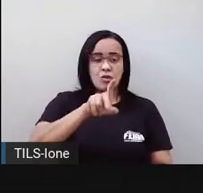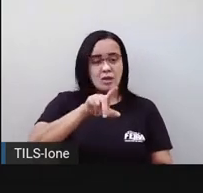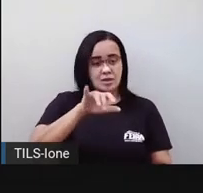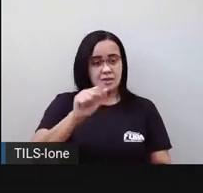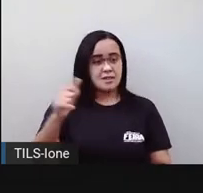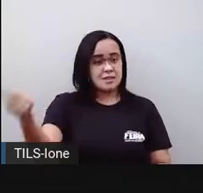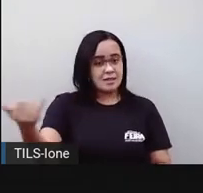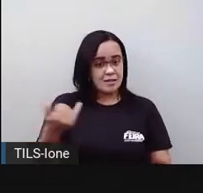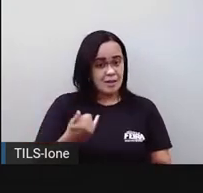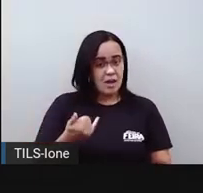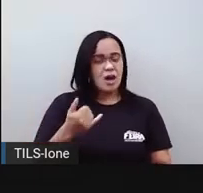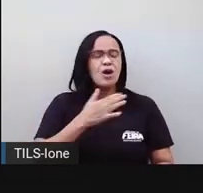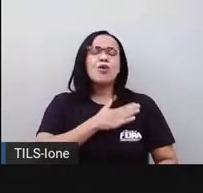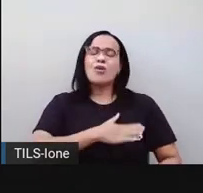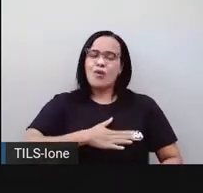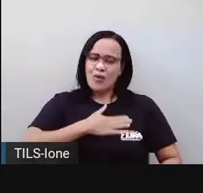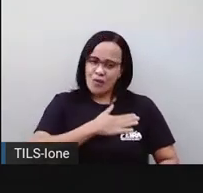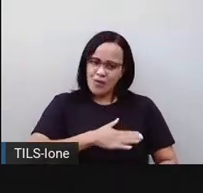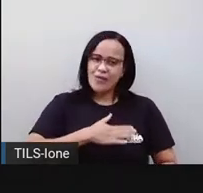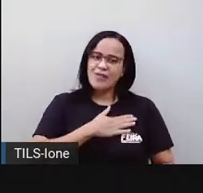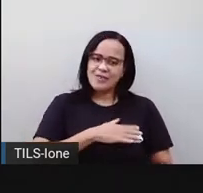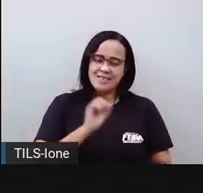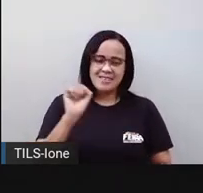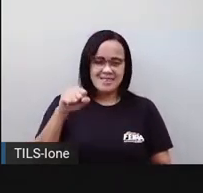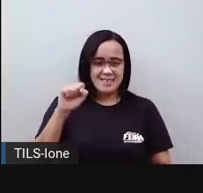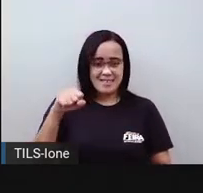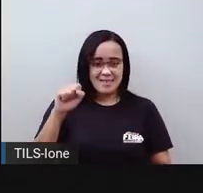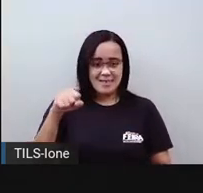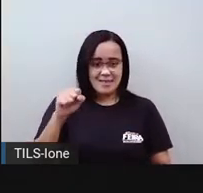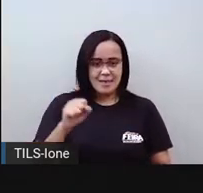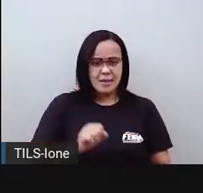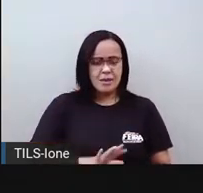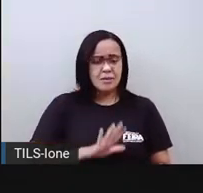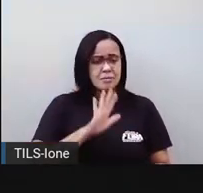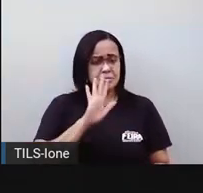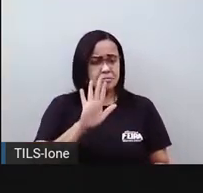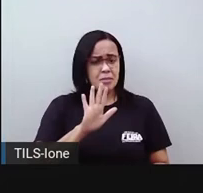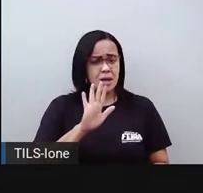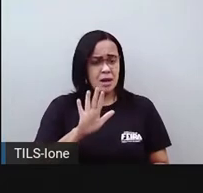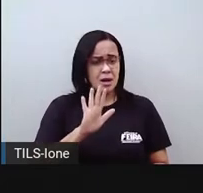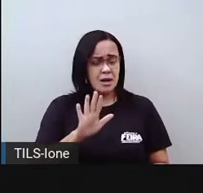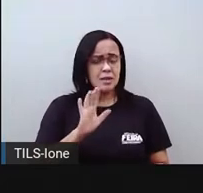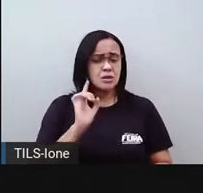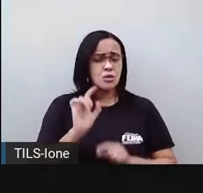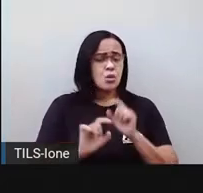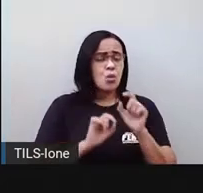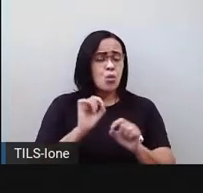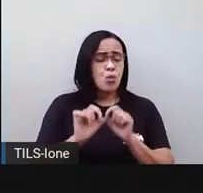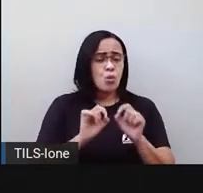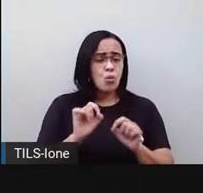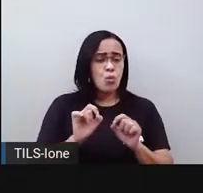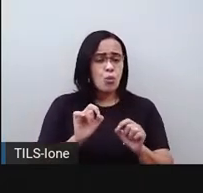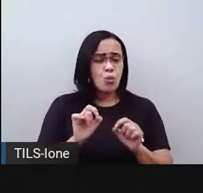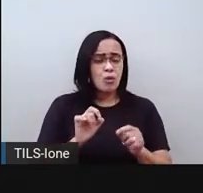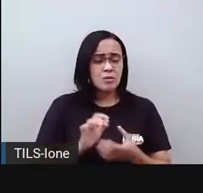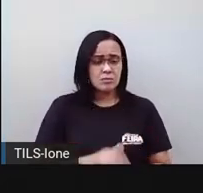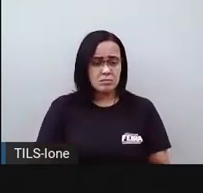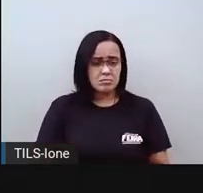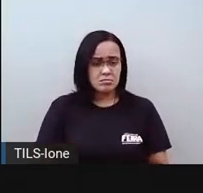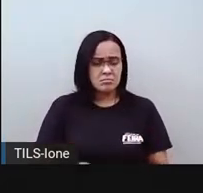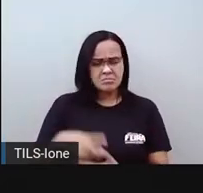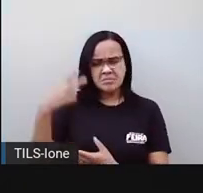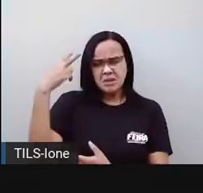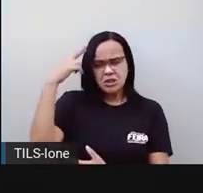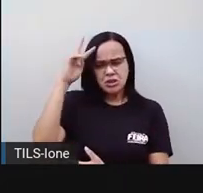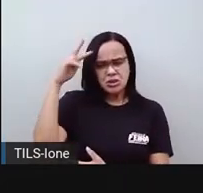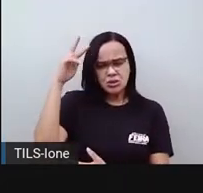muito de histórias. Mas, what kind of stories do you prefer? Que tipo de histórias